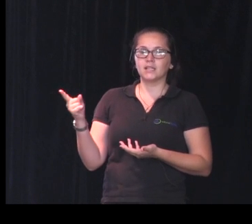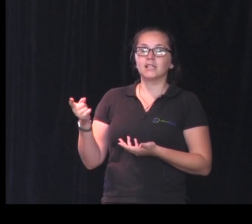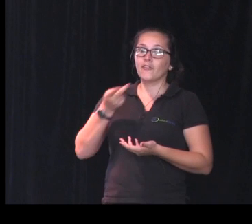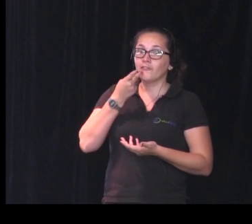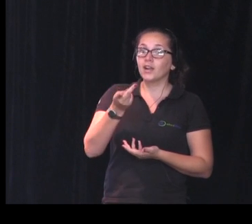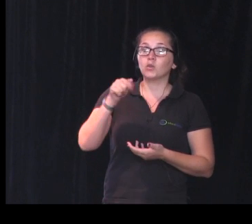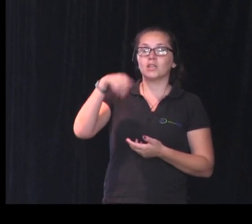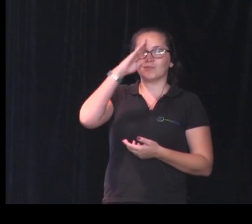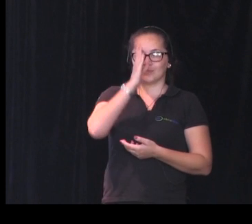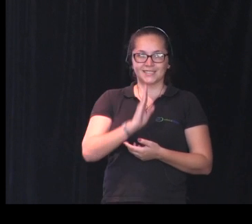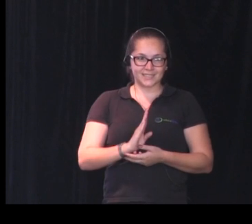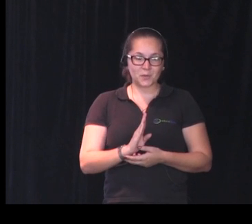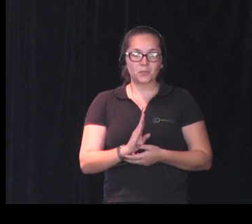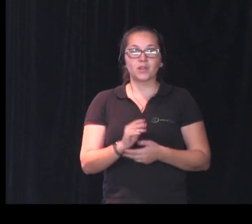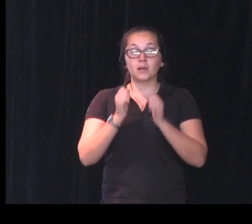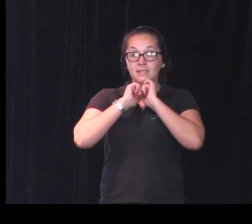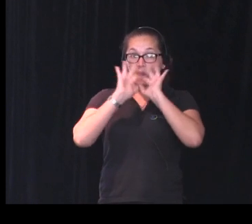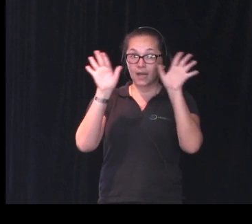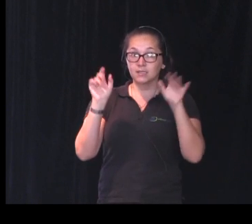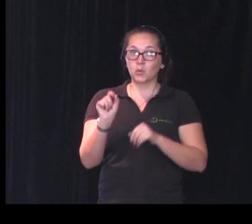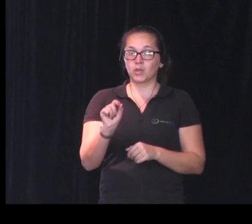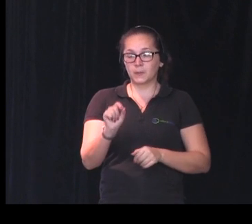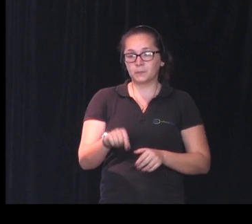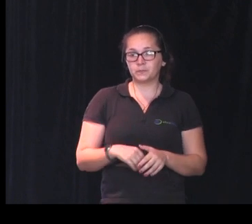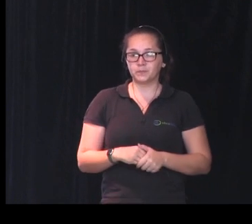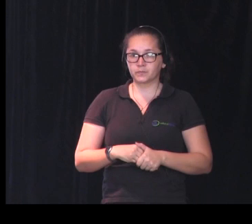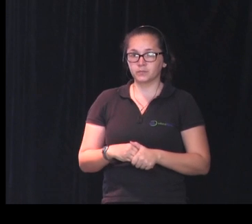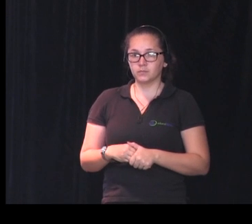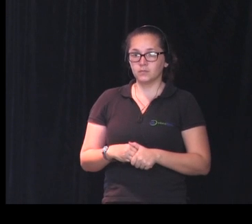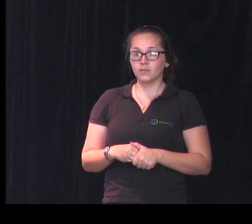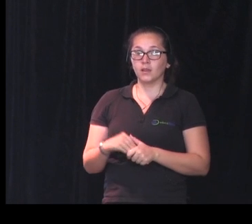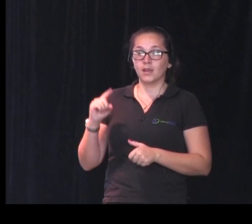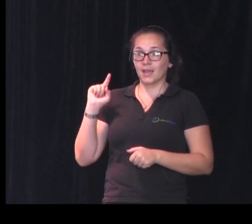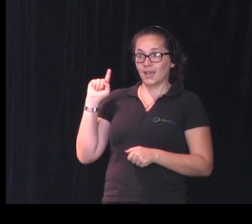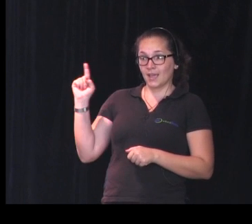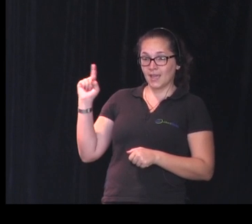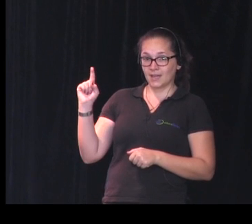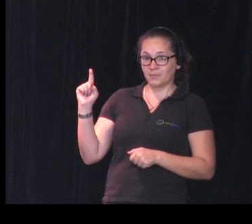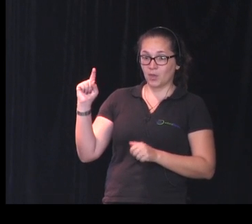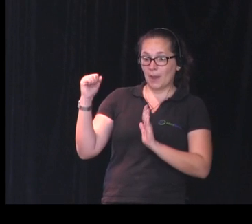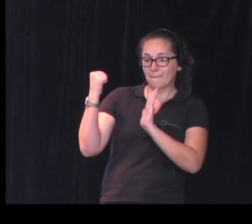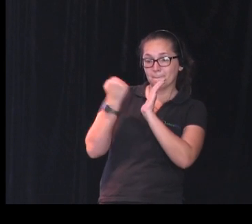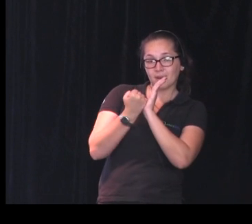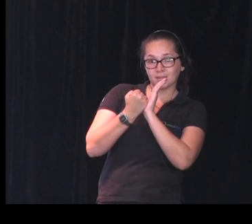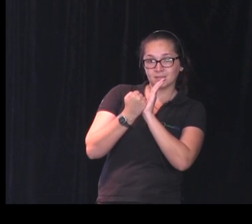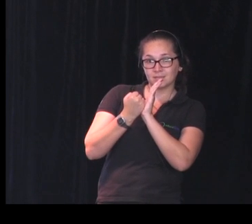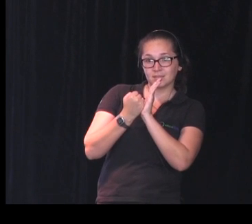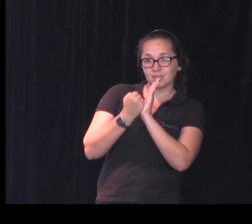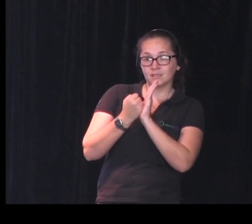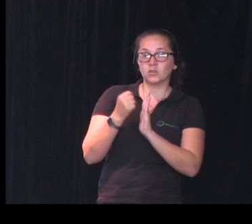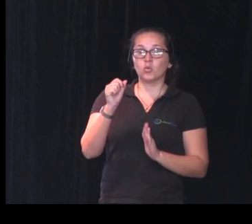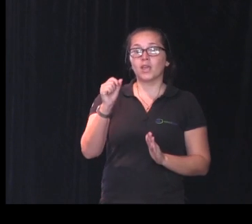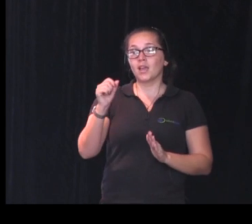Quero aproveitar que está Uribe, que estamos no Brasil, para esclarecer uma coisa. Ele é